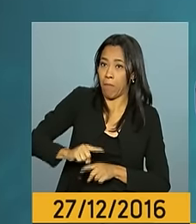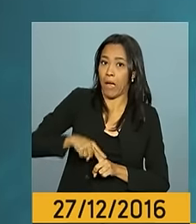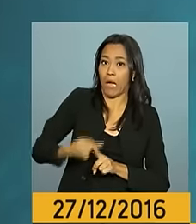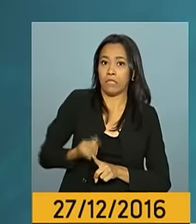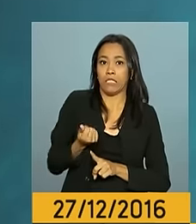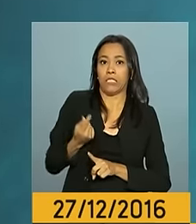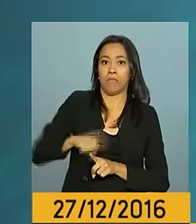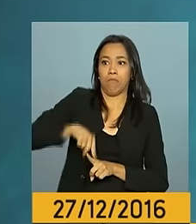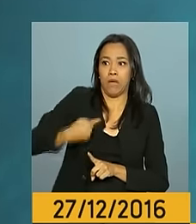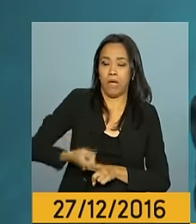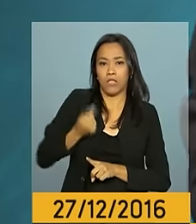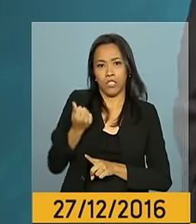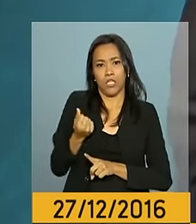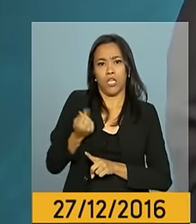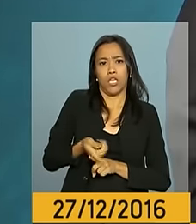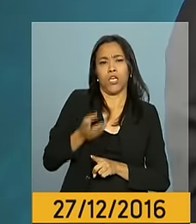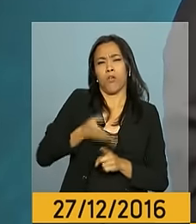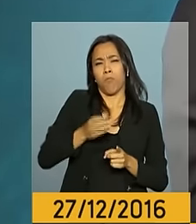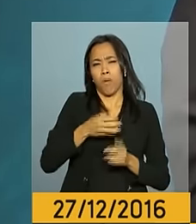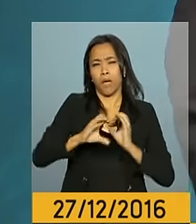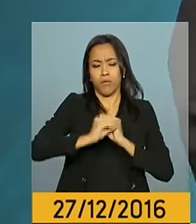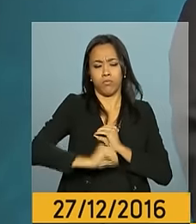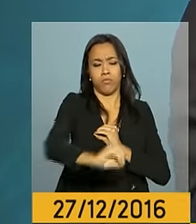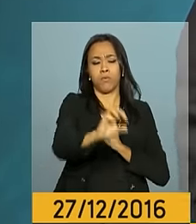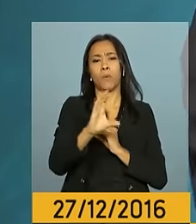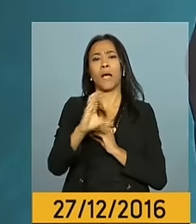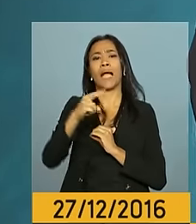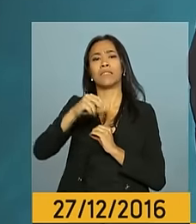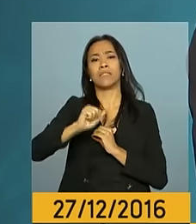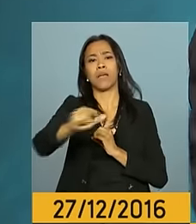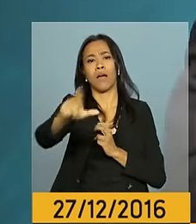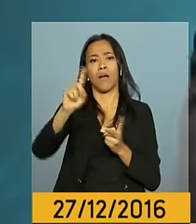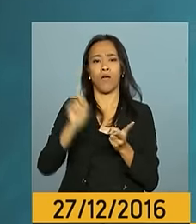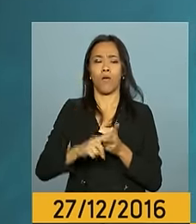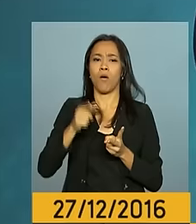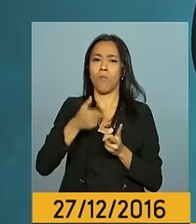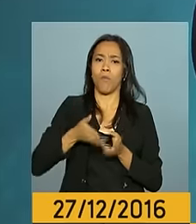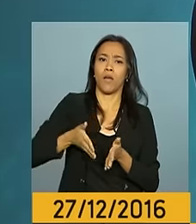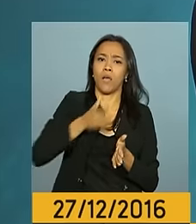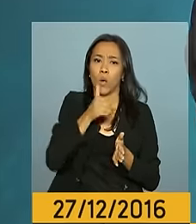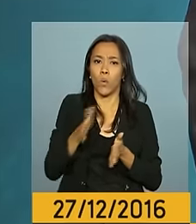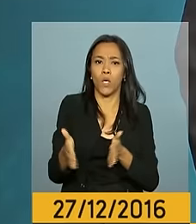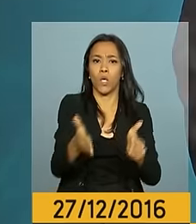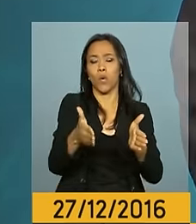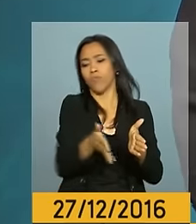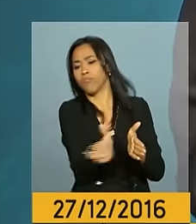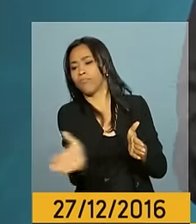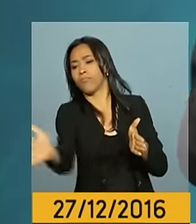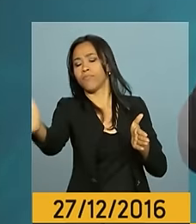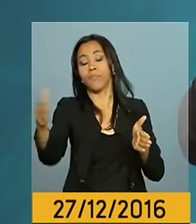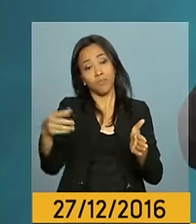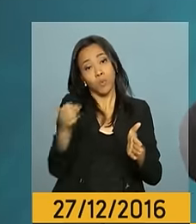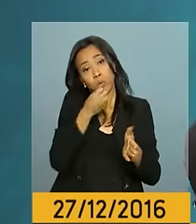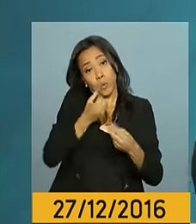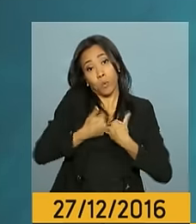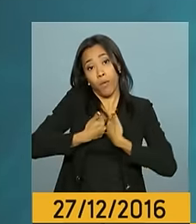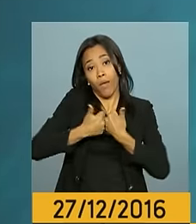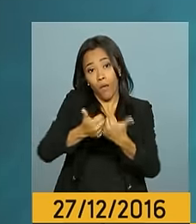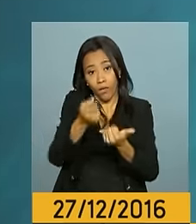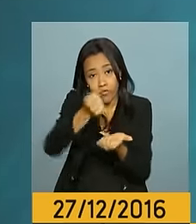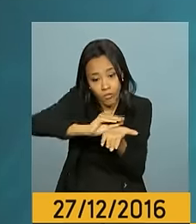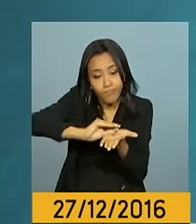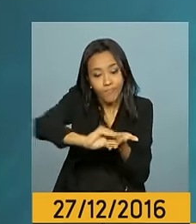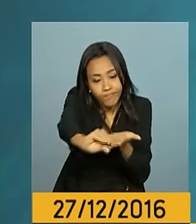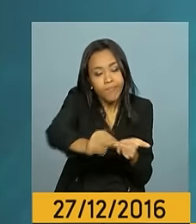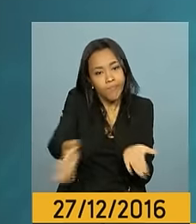para a transposição para o canal do Sertão para o cinturão das águas e nós liberamos verbas suficientes para que logo